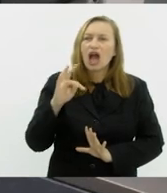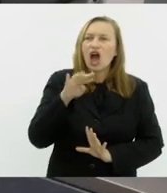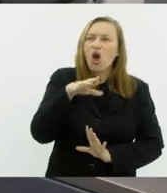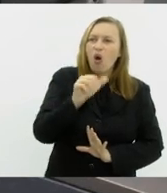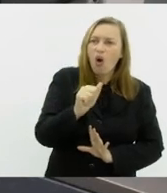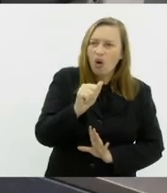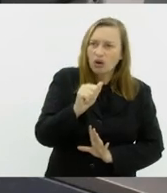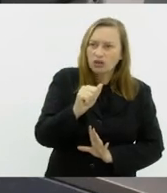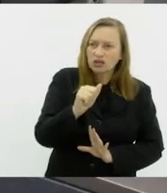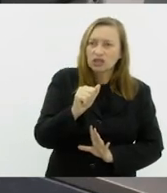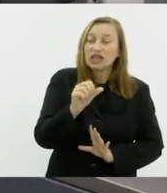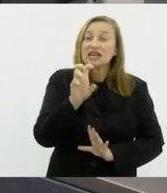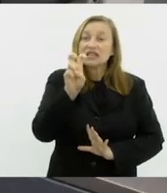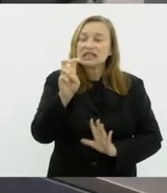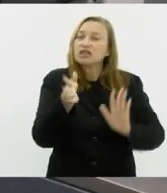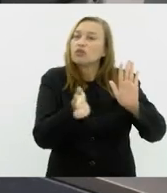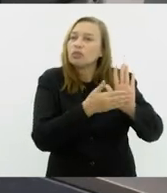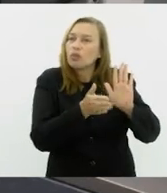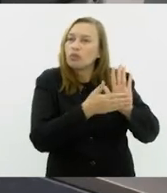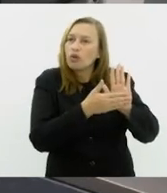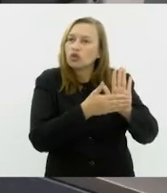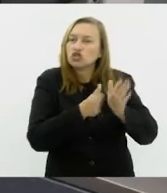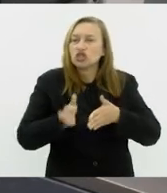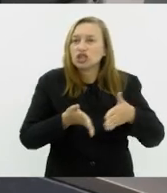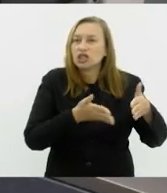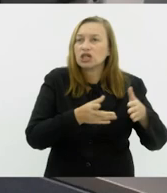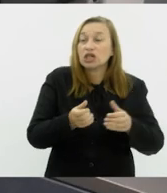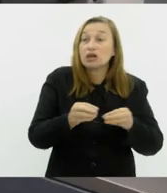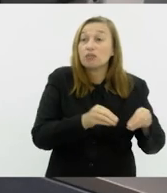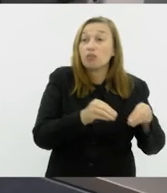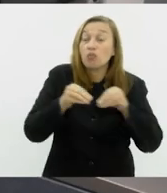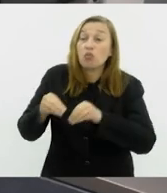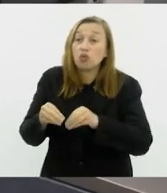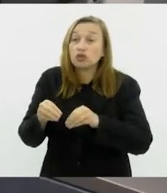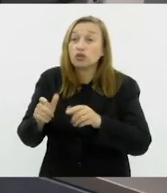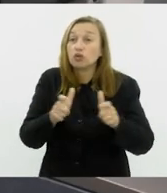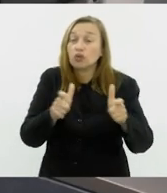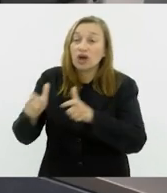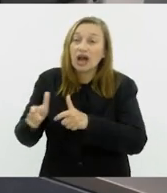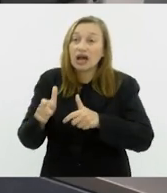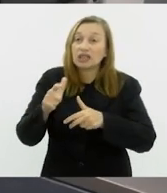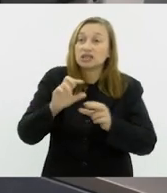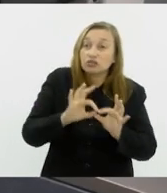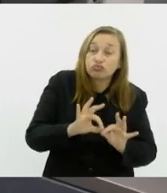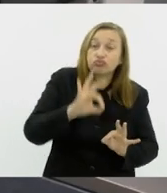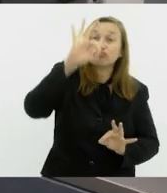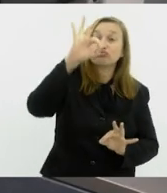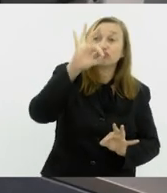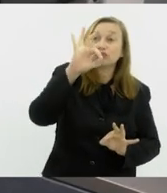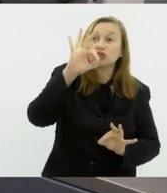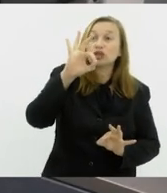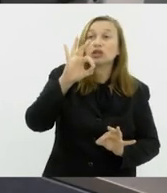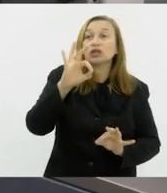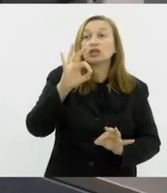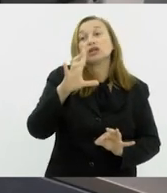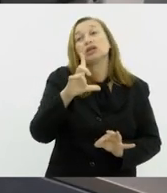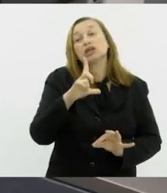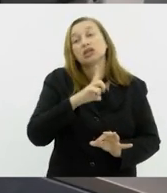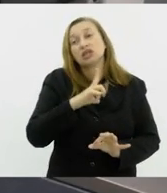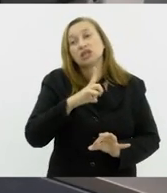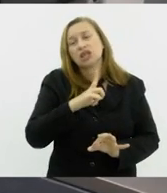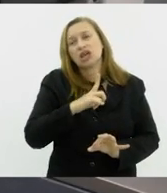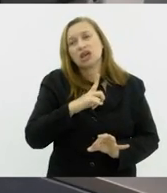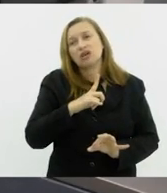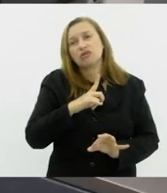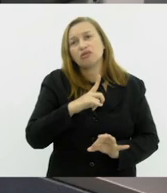tentando eliminar. Ele colocou 5 propostas que mudam rotas, alturas, então, vários pontos que ele especificou e que houve, pelo menos da parte